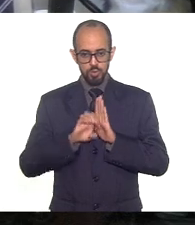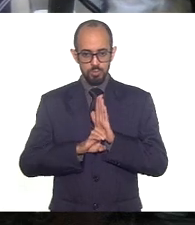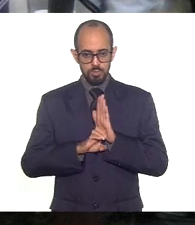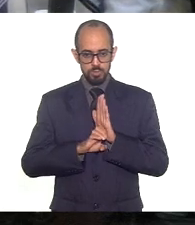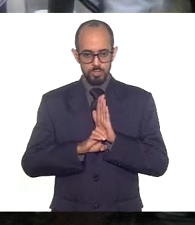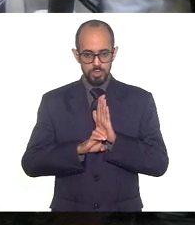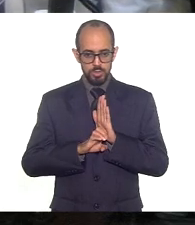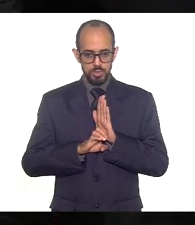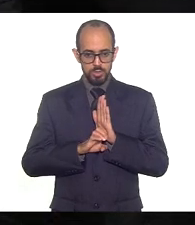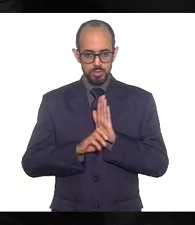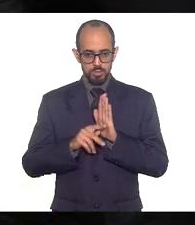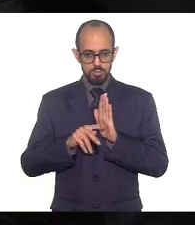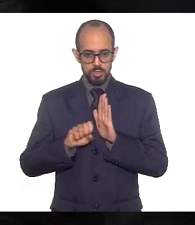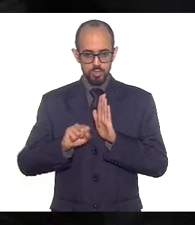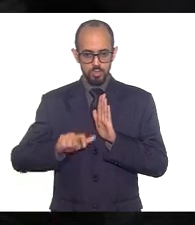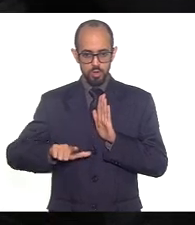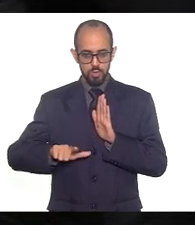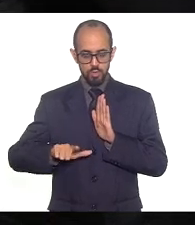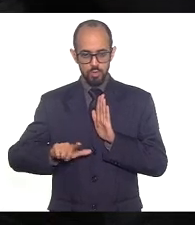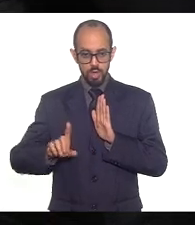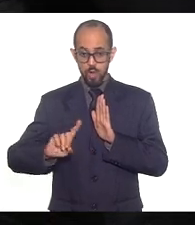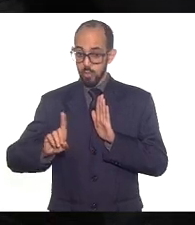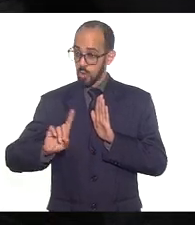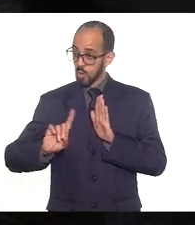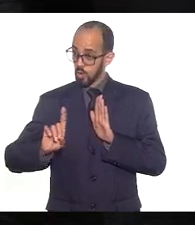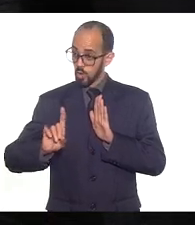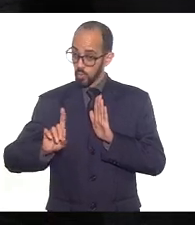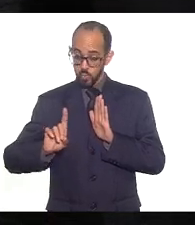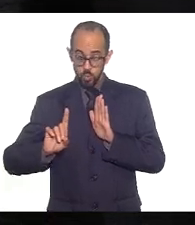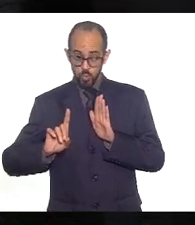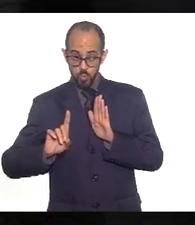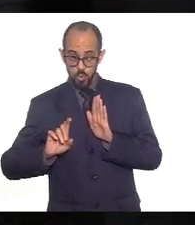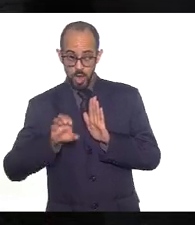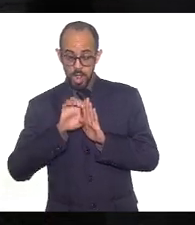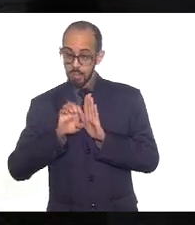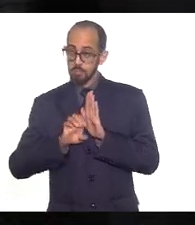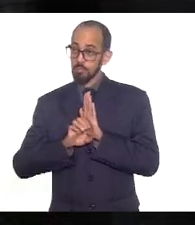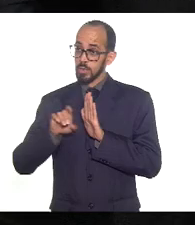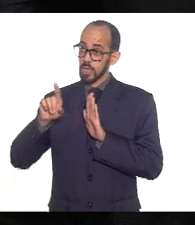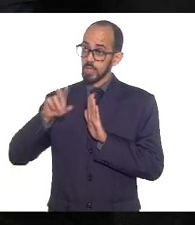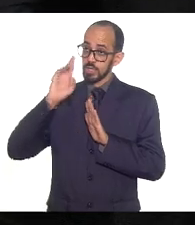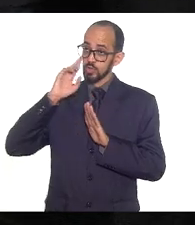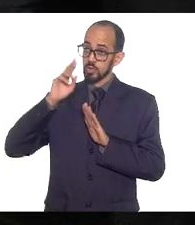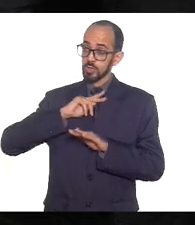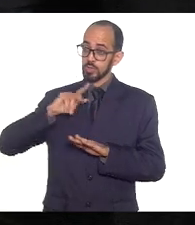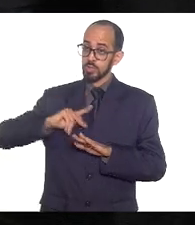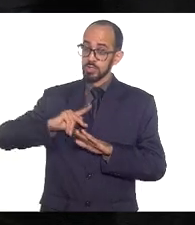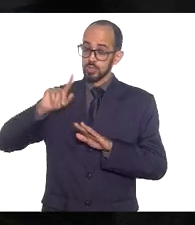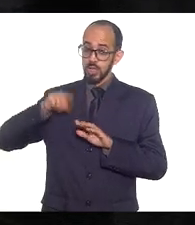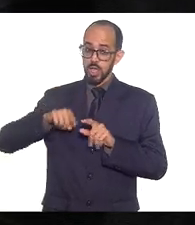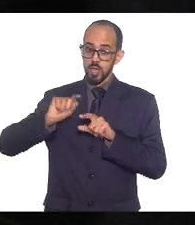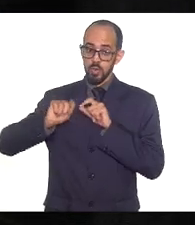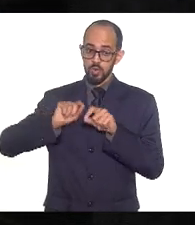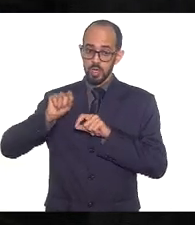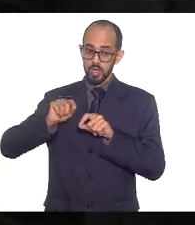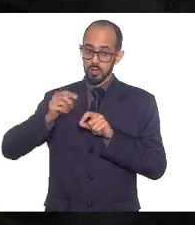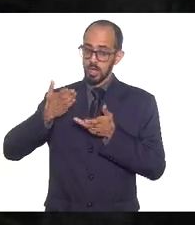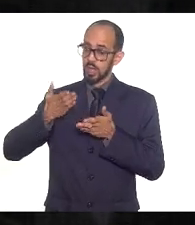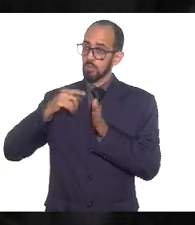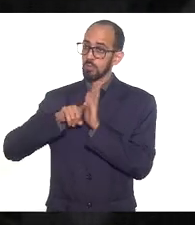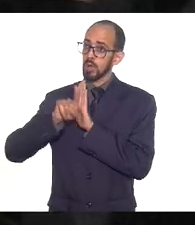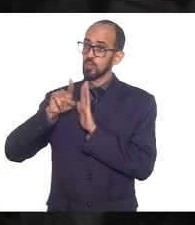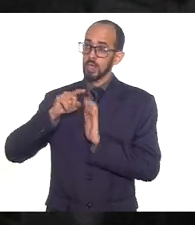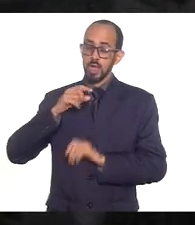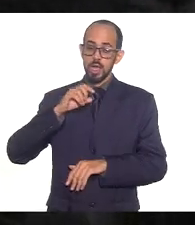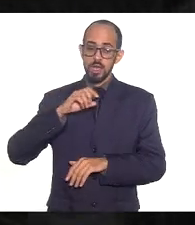pessoal senhor presidente Na verdade essa emenda ela corresponde E aí eu queria até consultar tia Ju